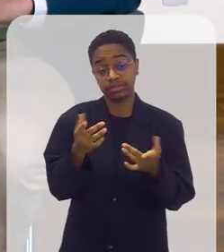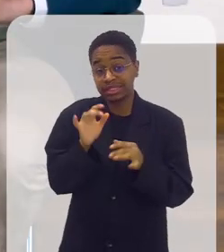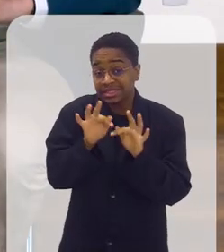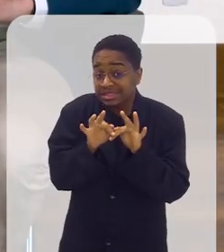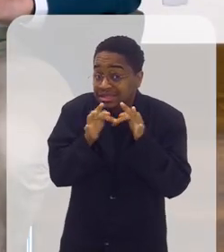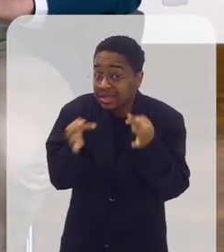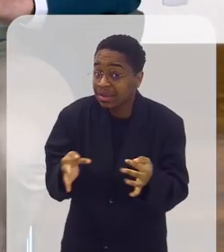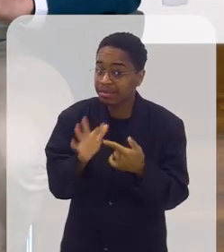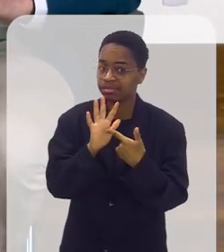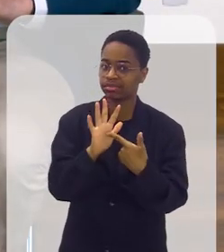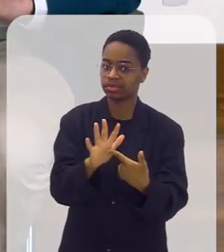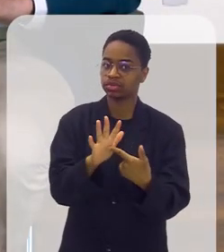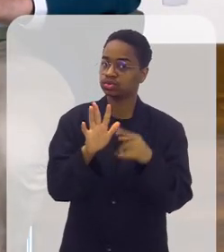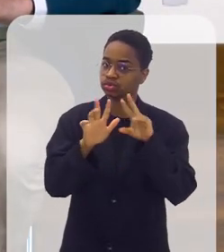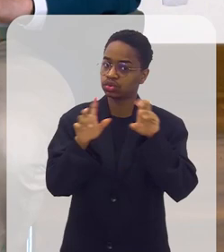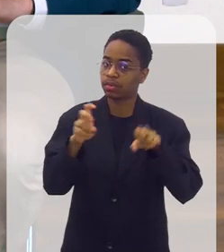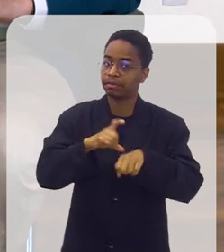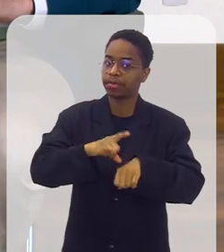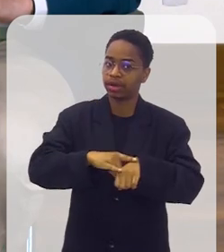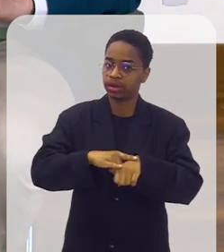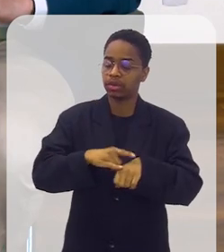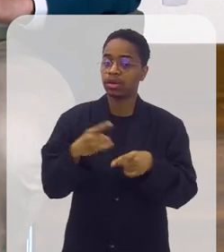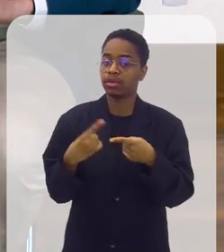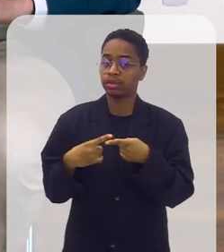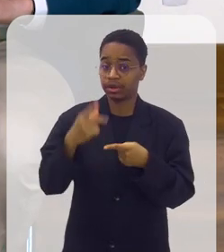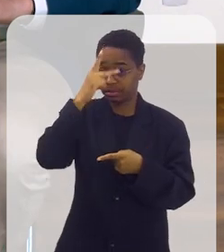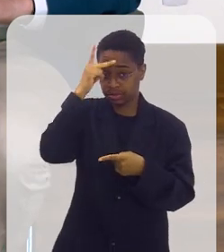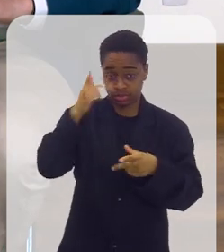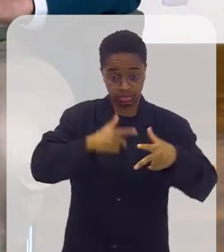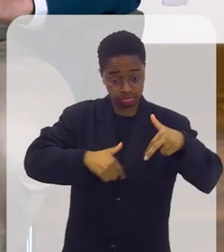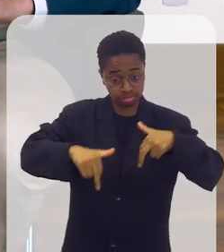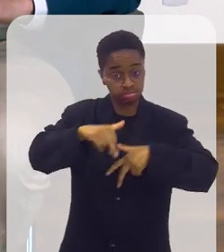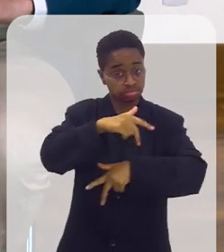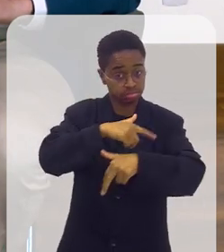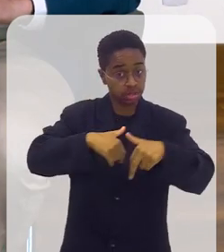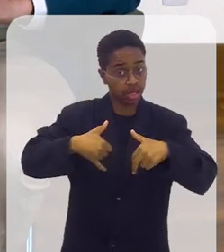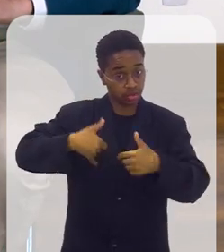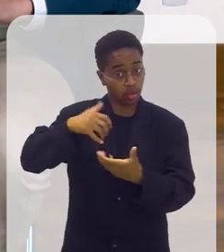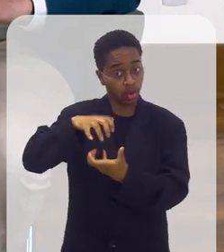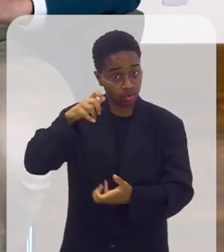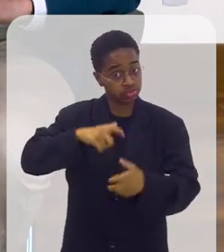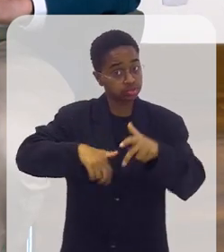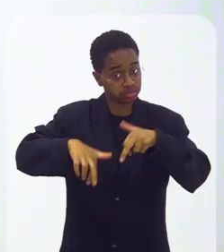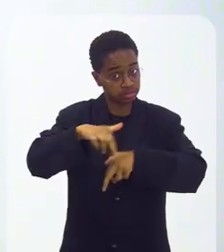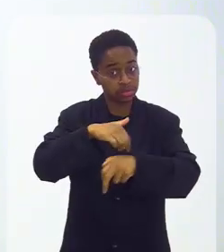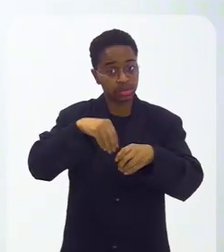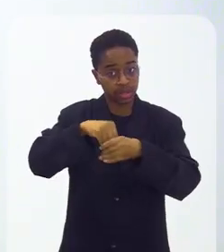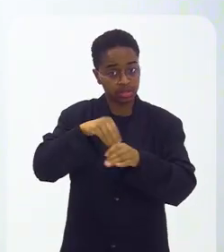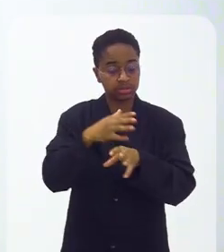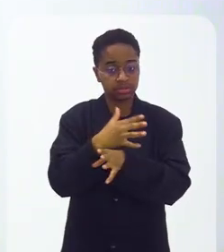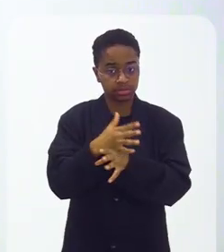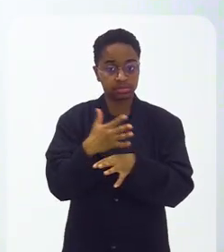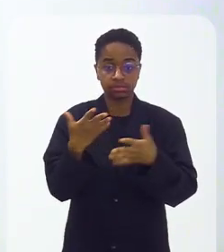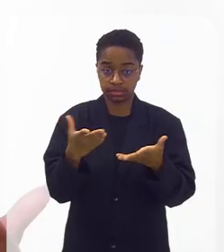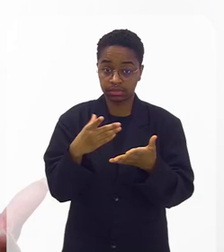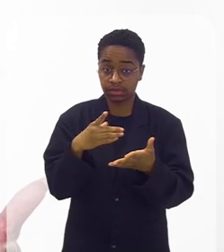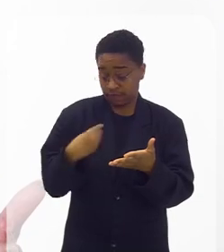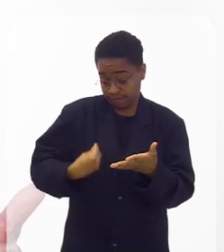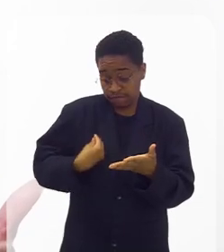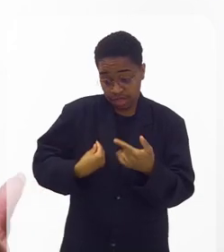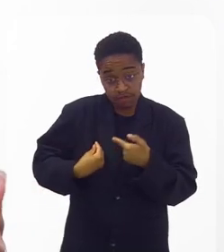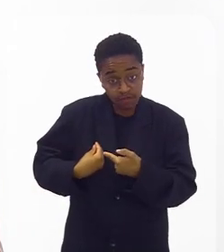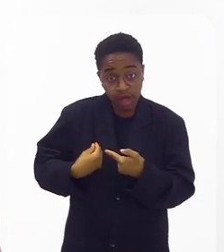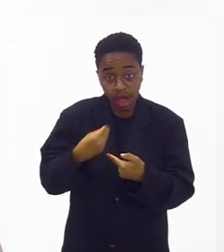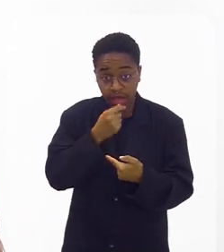fato simples, né? Que é dos banheiros, porque os idosos circulam, inclusive circulam nos municípios também. Eles têm